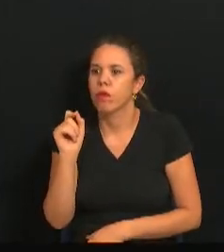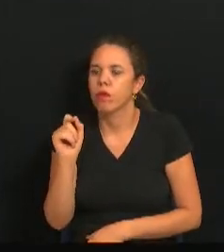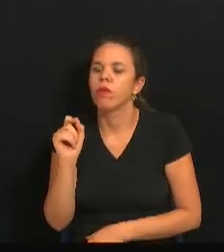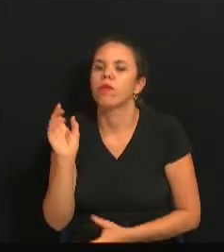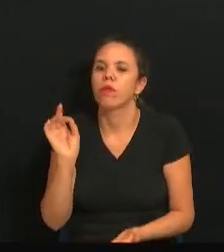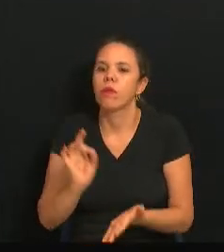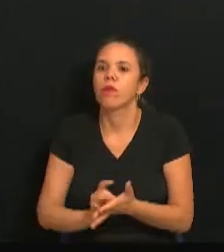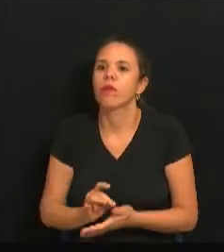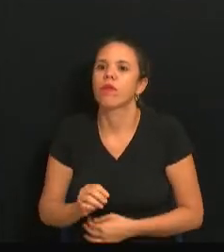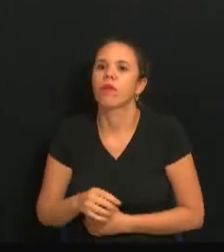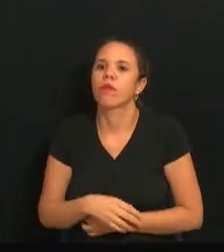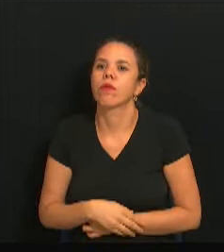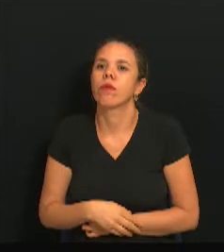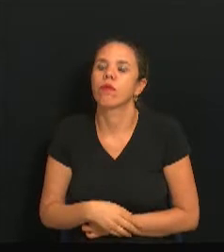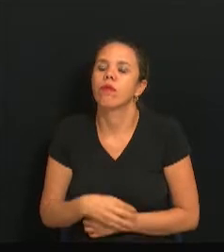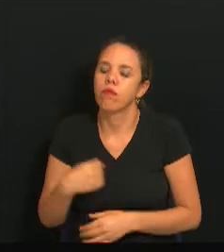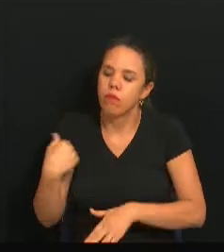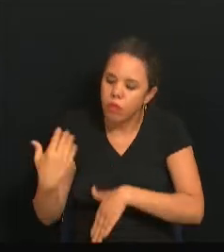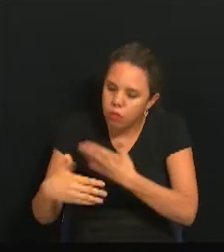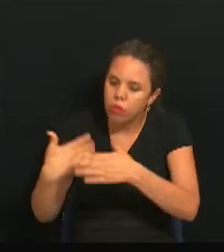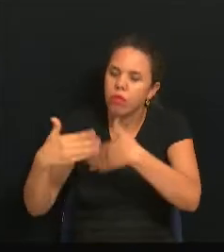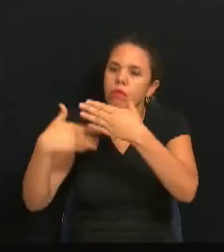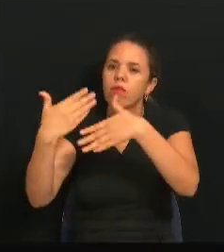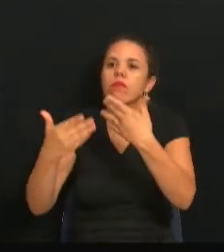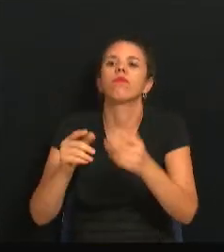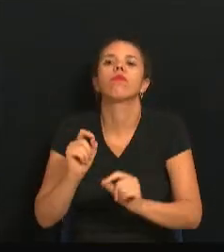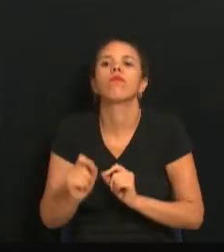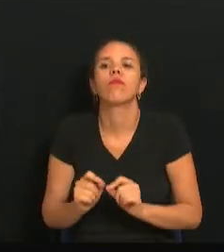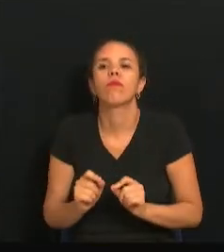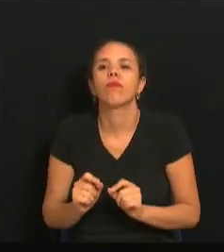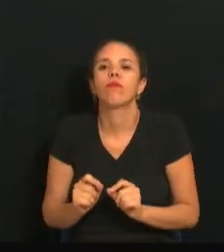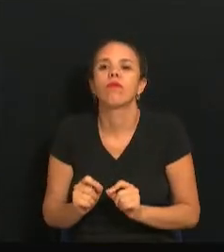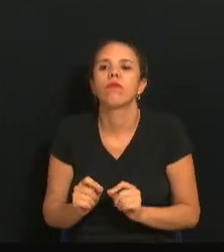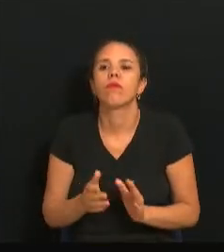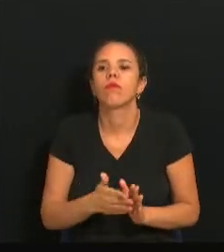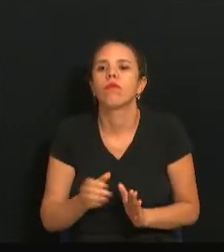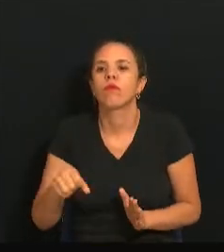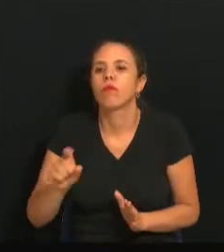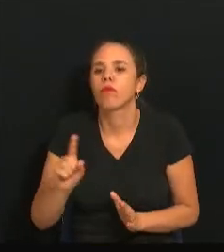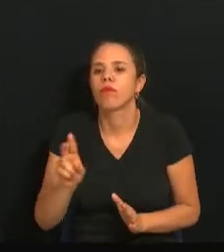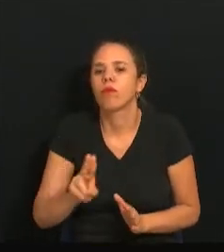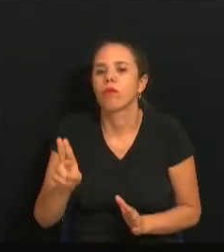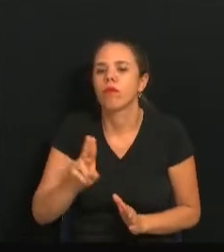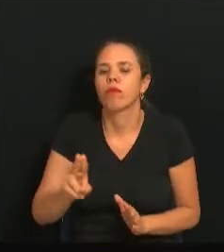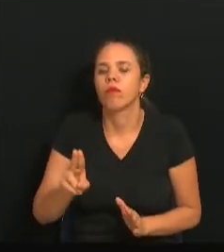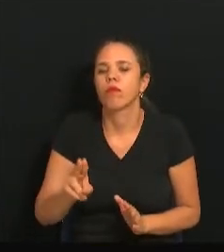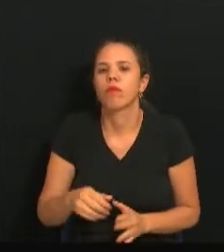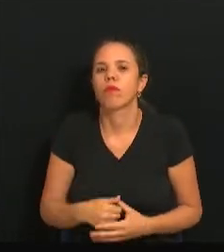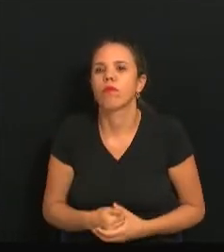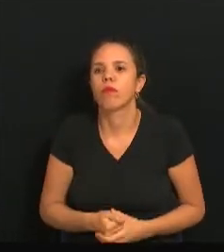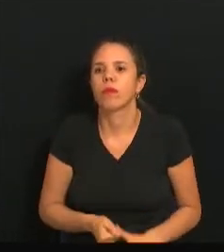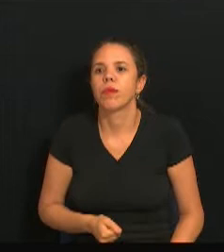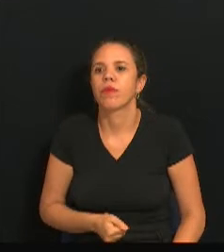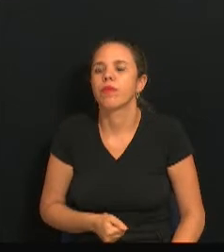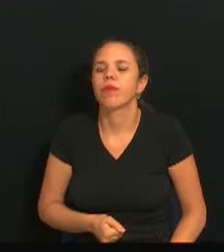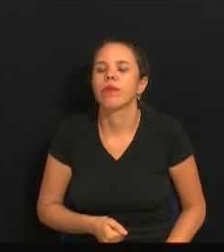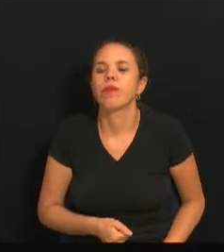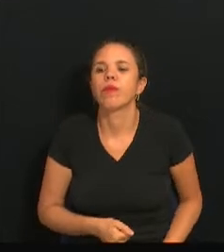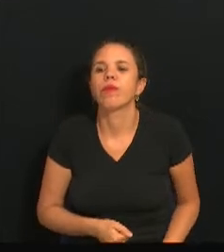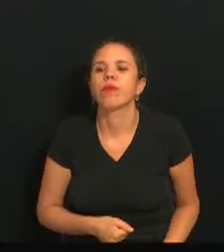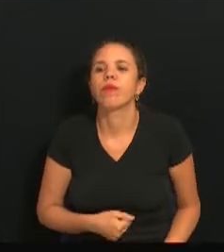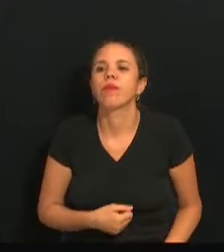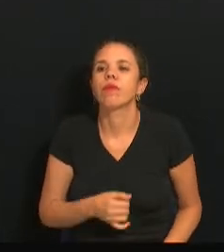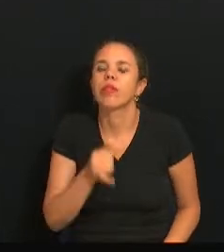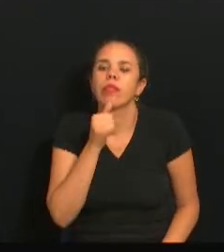real na medida em que perfaz um não uso da propriedade. Então, quando se atribui